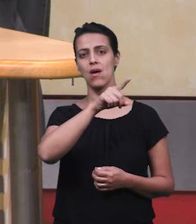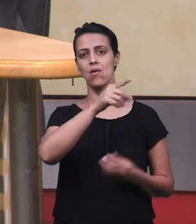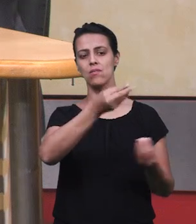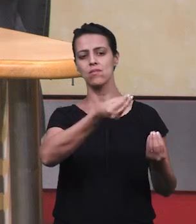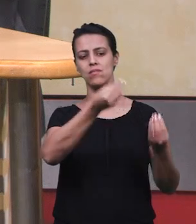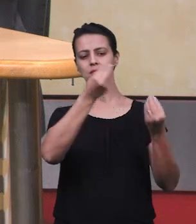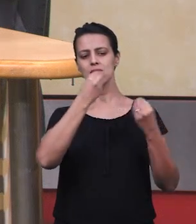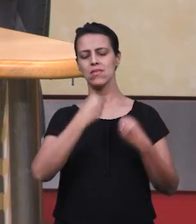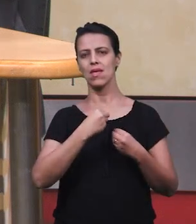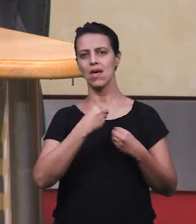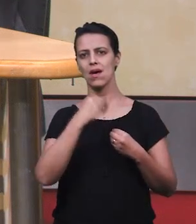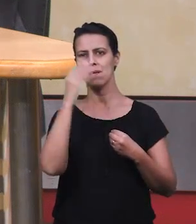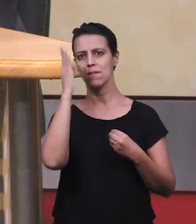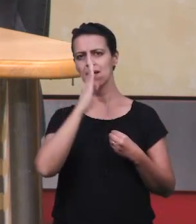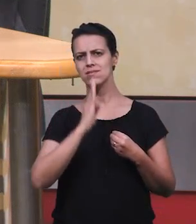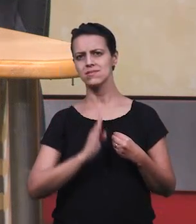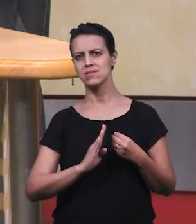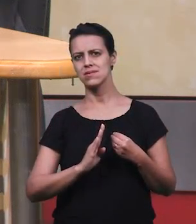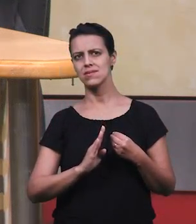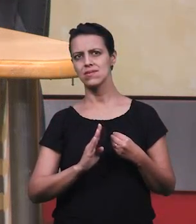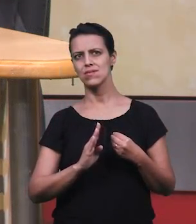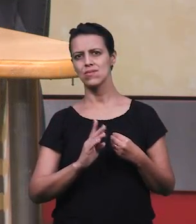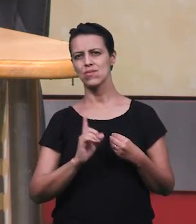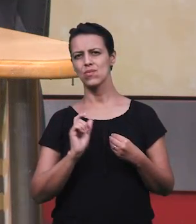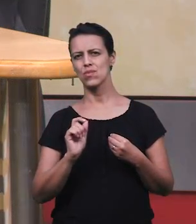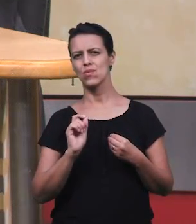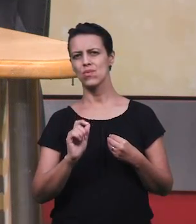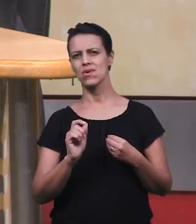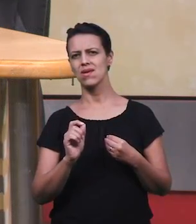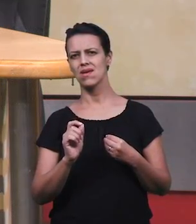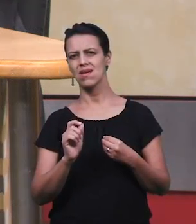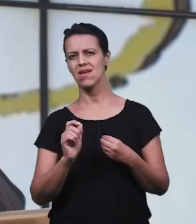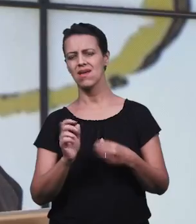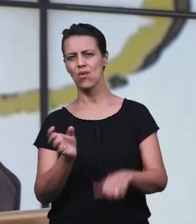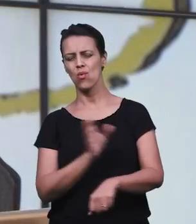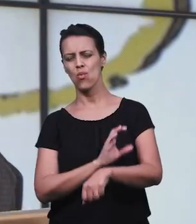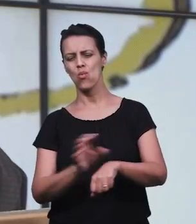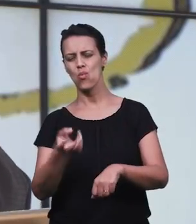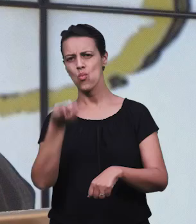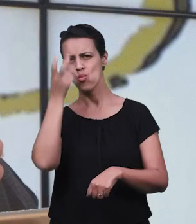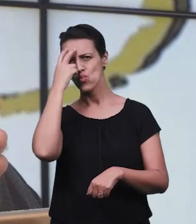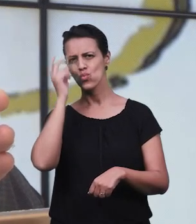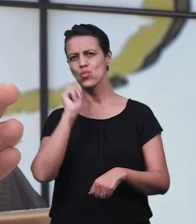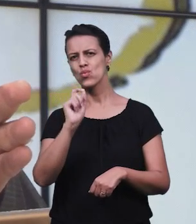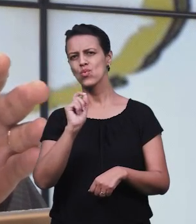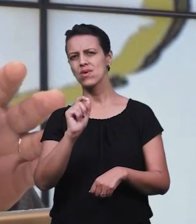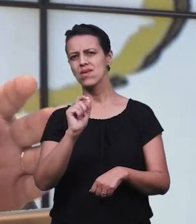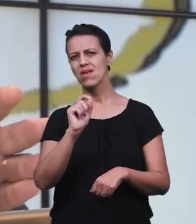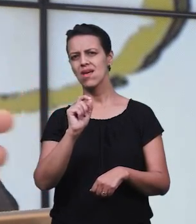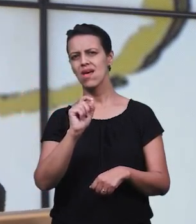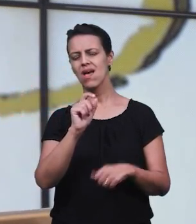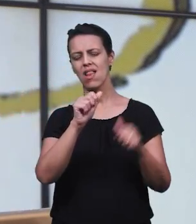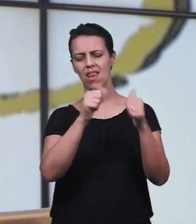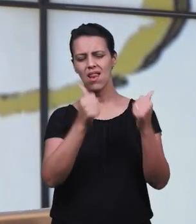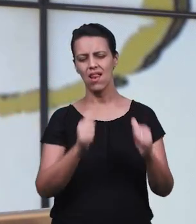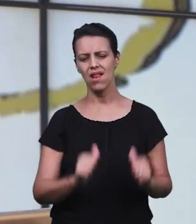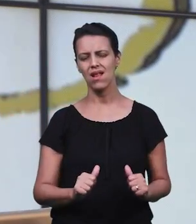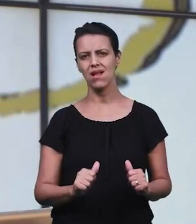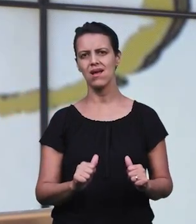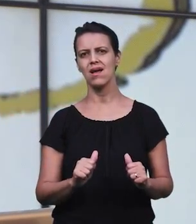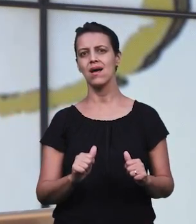Brasil uma cultura religiosa vinculada à idolatria, vinculada... Né? E o Brasil